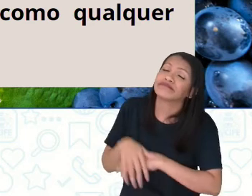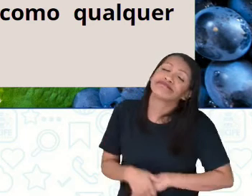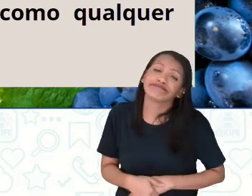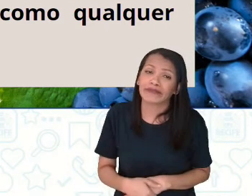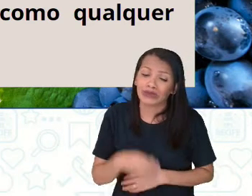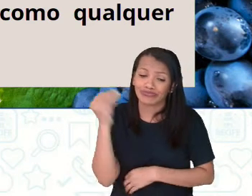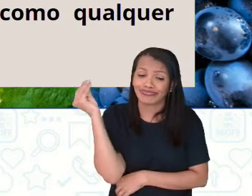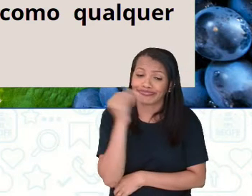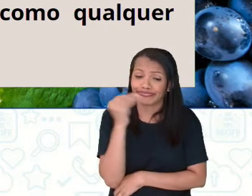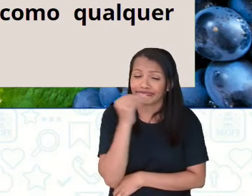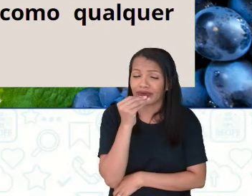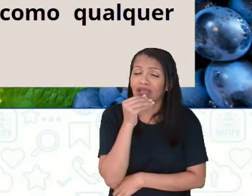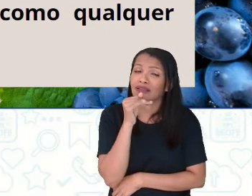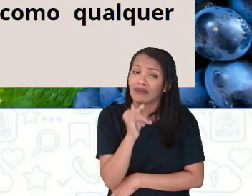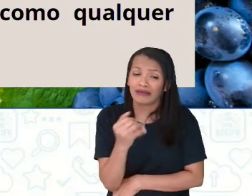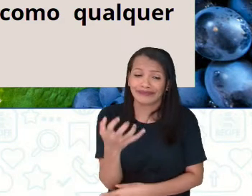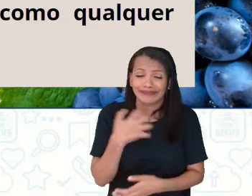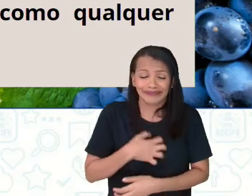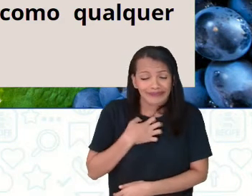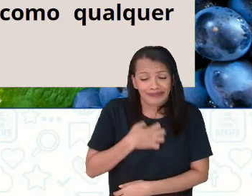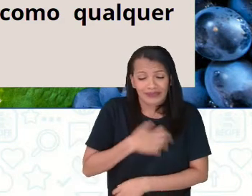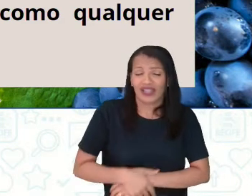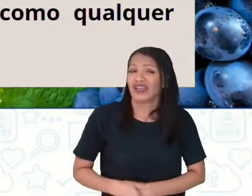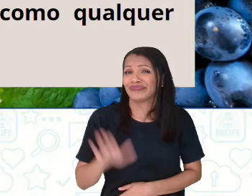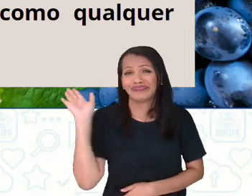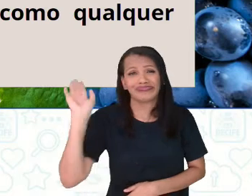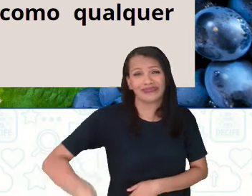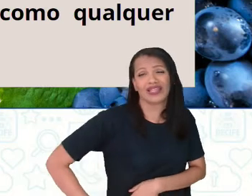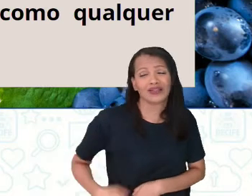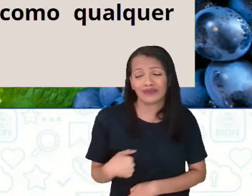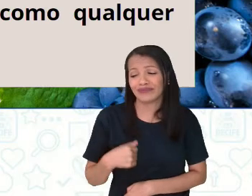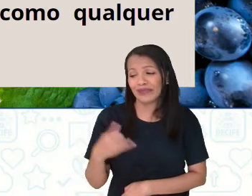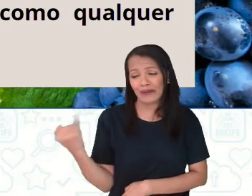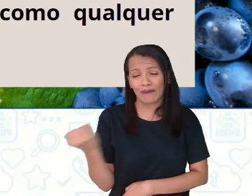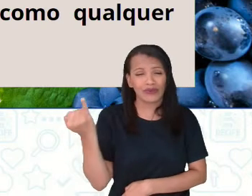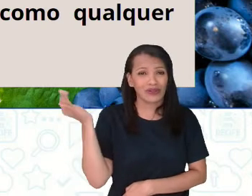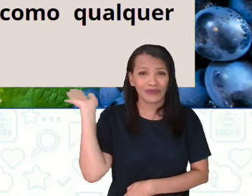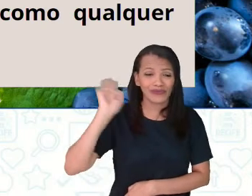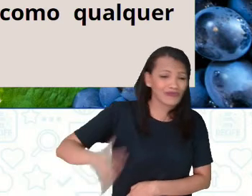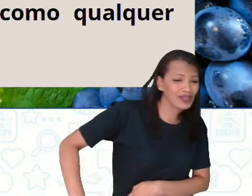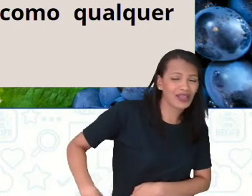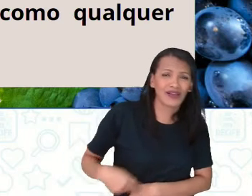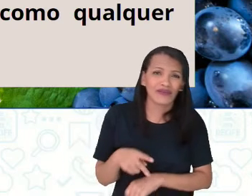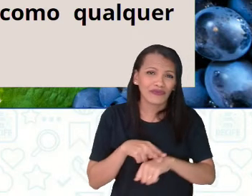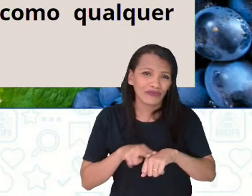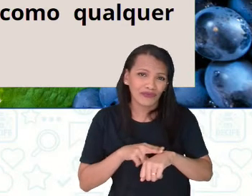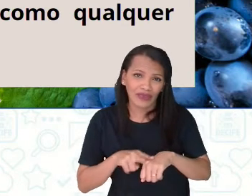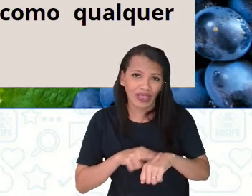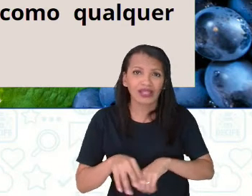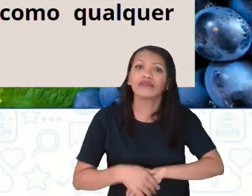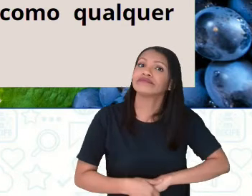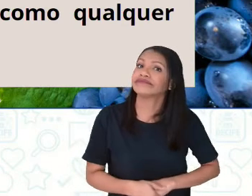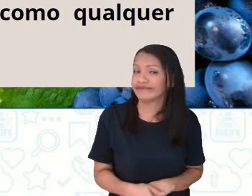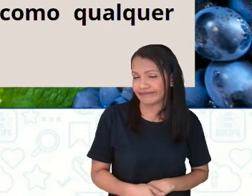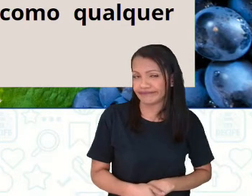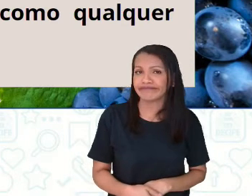Desistiu, dizendo entre dentes, com raiva: ah, também não tem importância, estão muito verdes. Aqui, ó, o